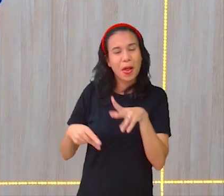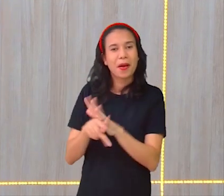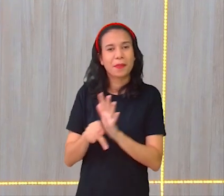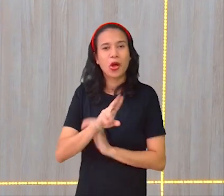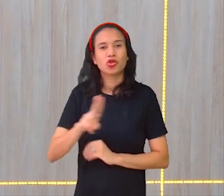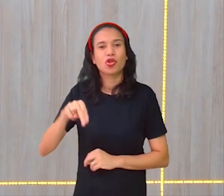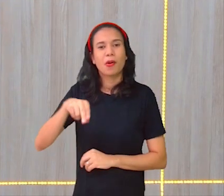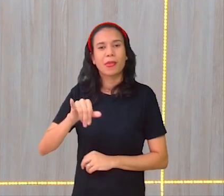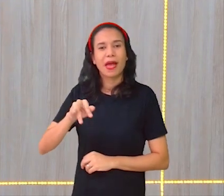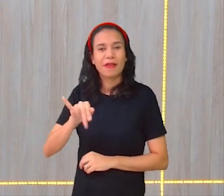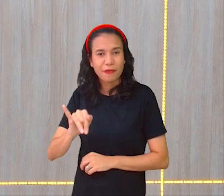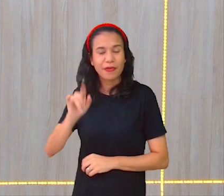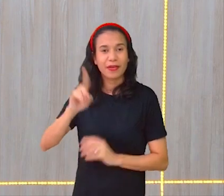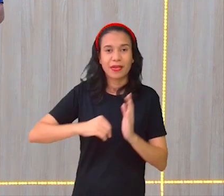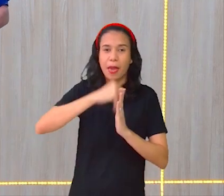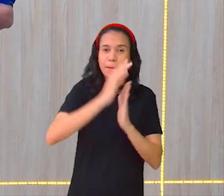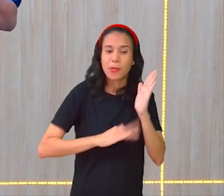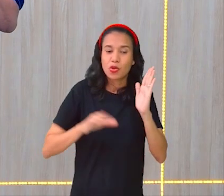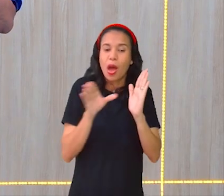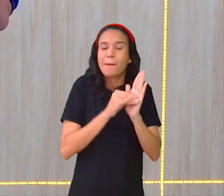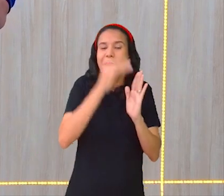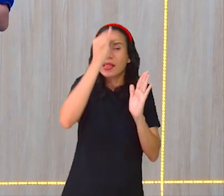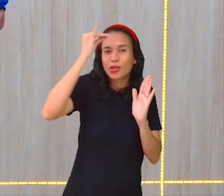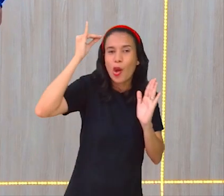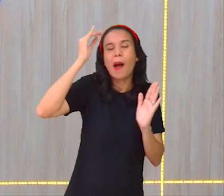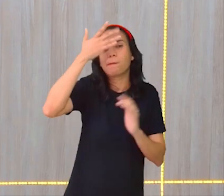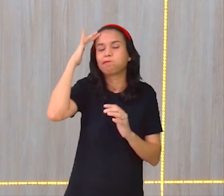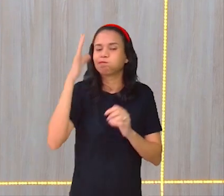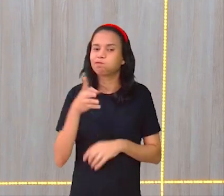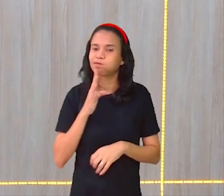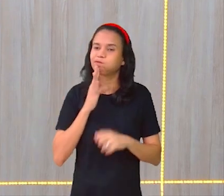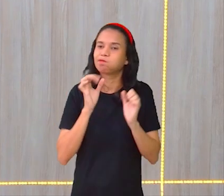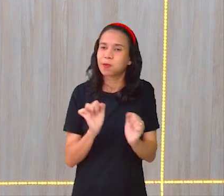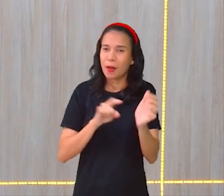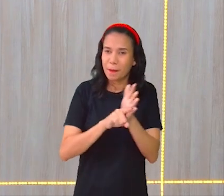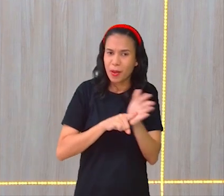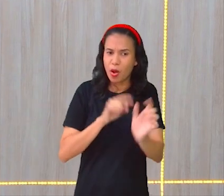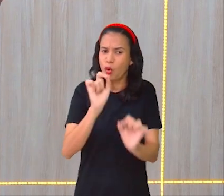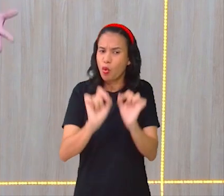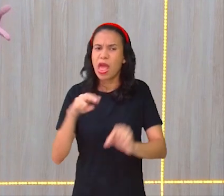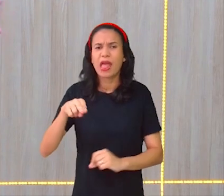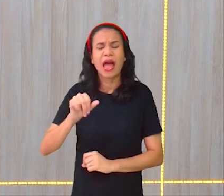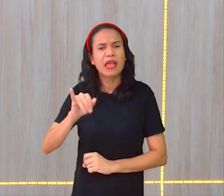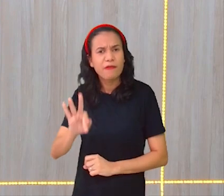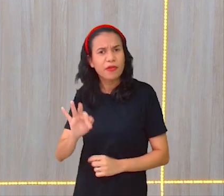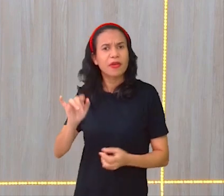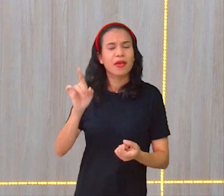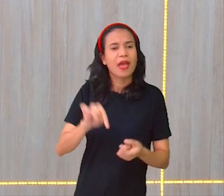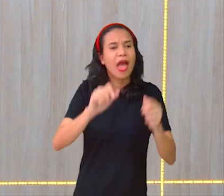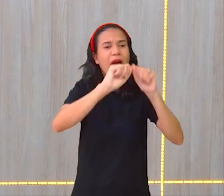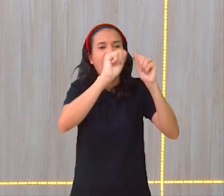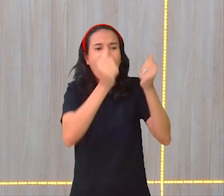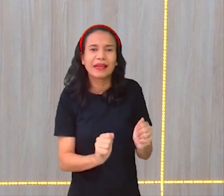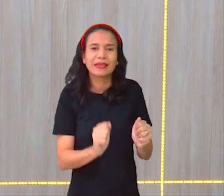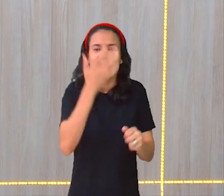naif, ou pintura ingênua. Quem quiser conhecer mais pode pesquisar sobre isso. O que é arte naif? É aquela arte